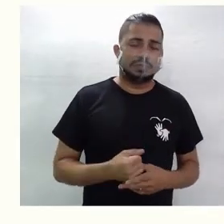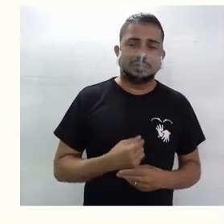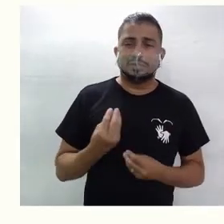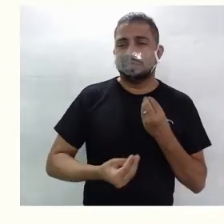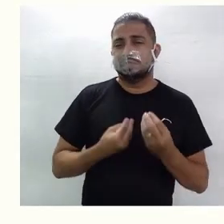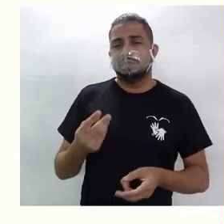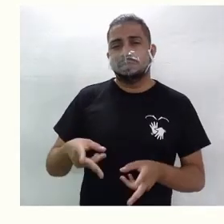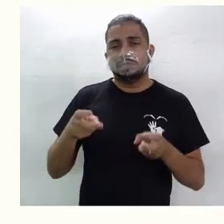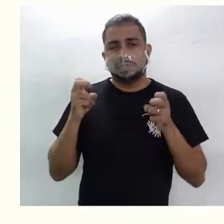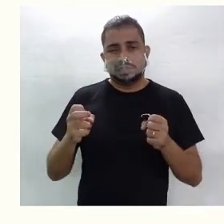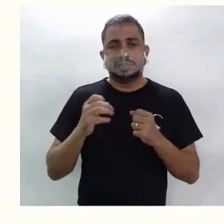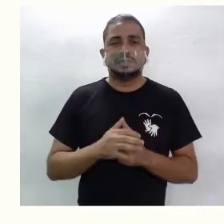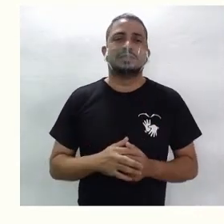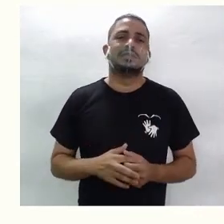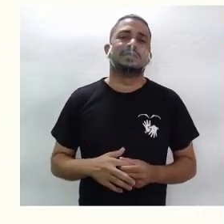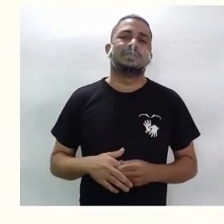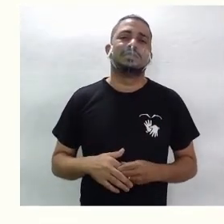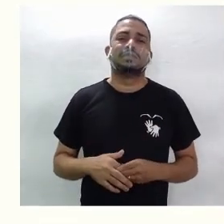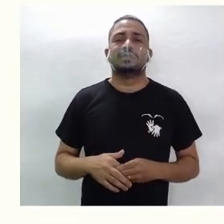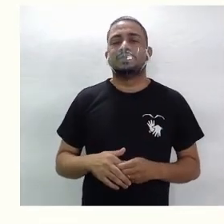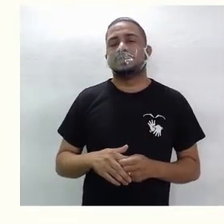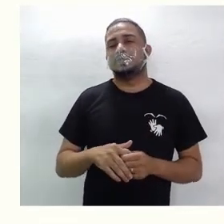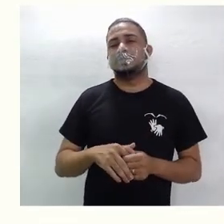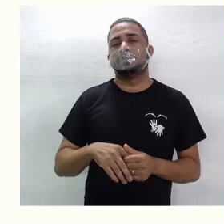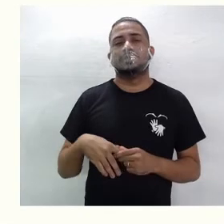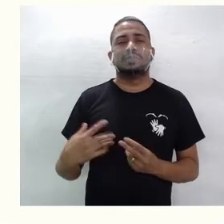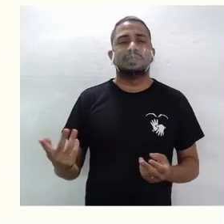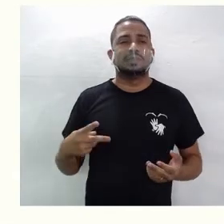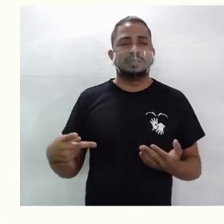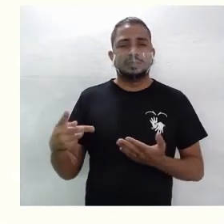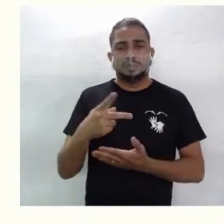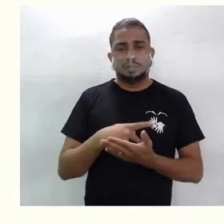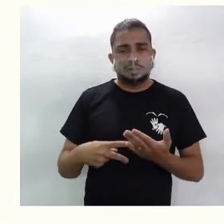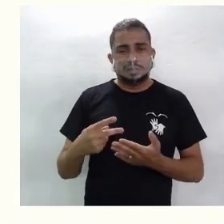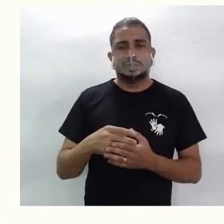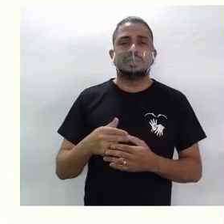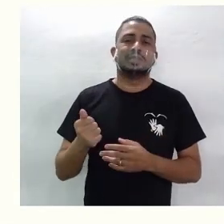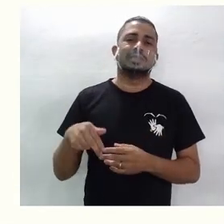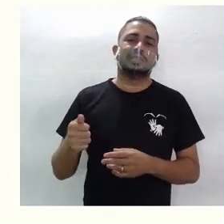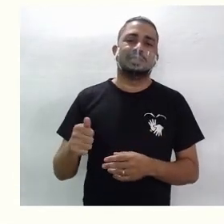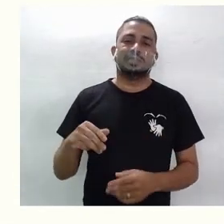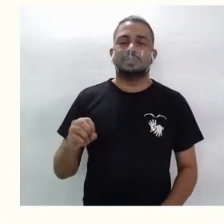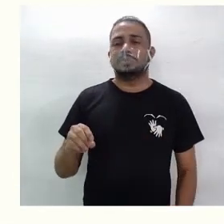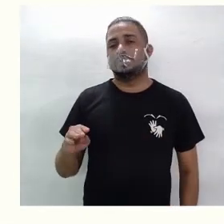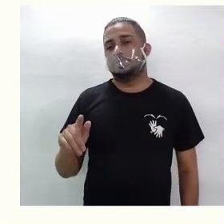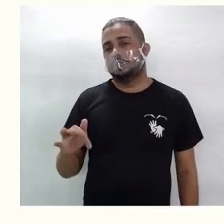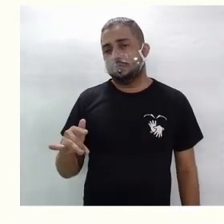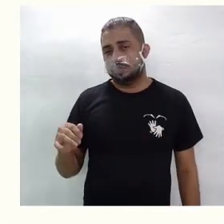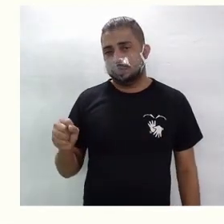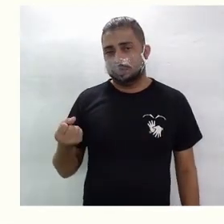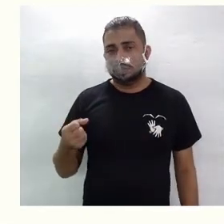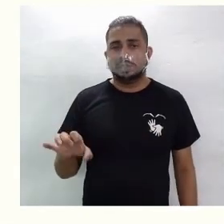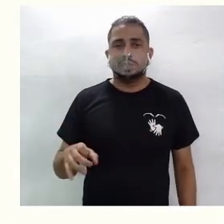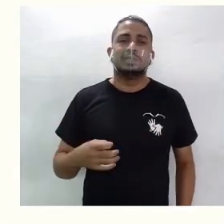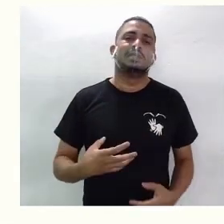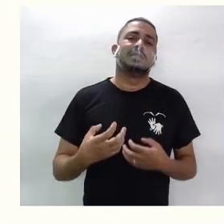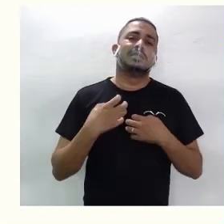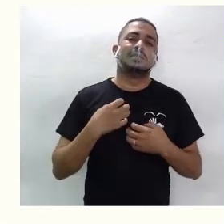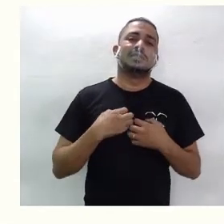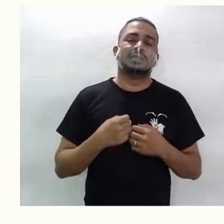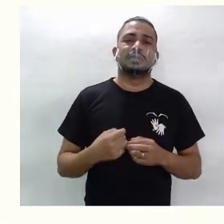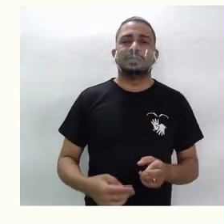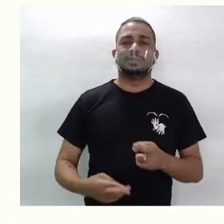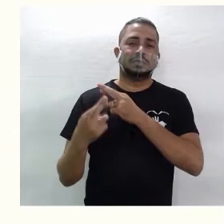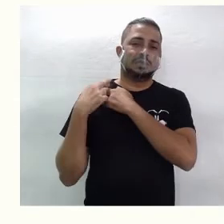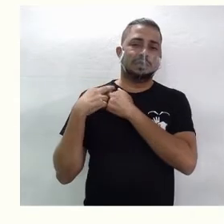gente observa um mapa mundial, tá? O nome desse mapa é anamorfose, tá? Que é a forma de representação